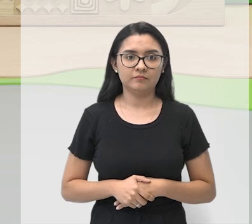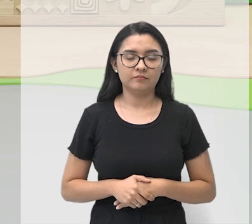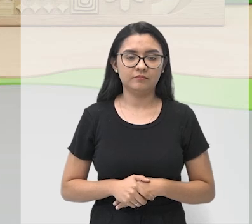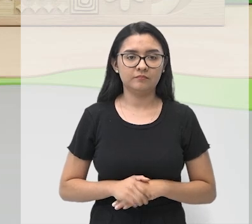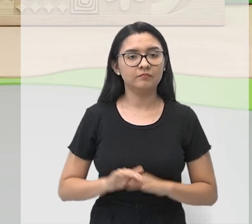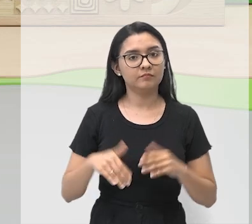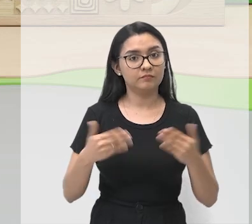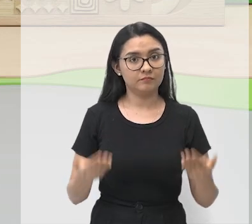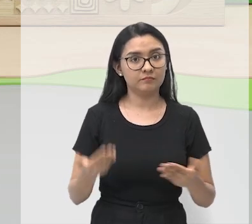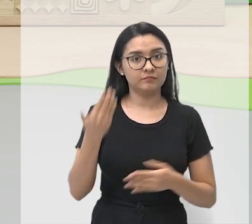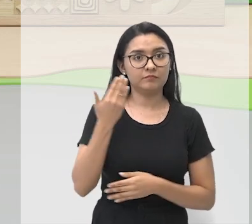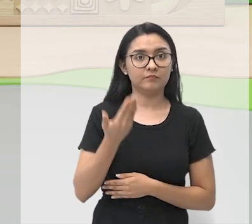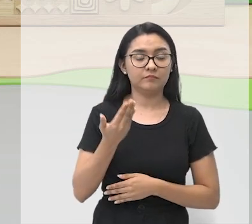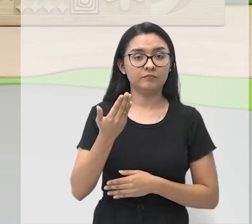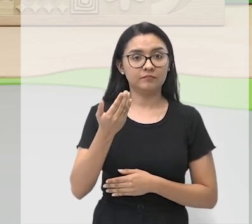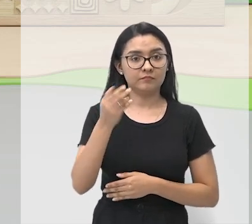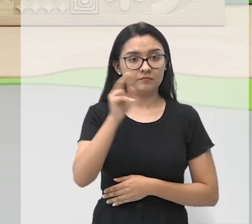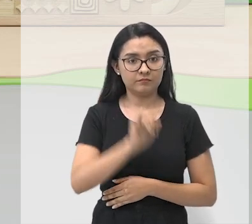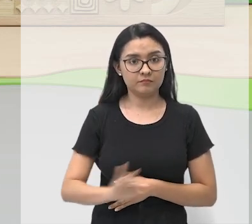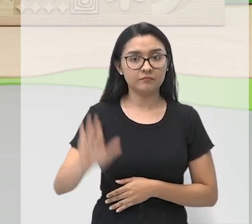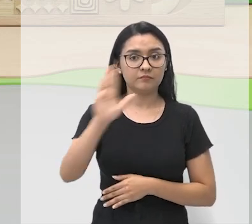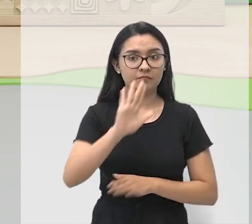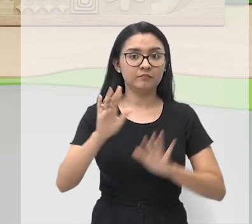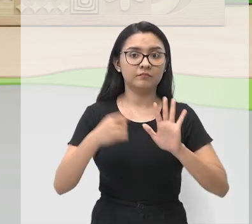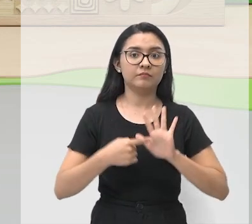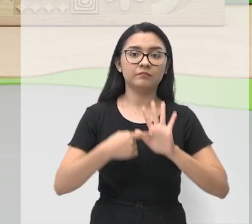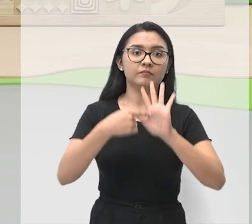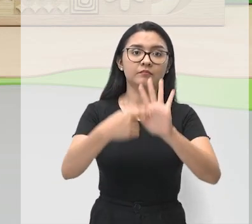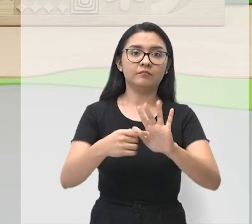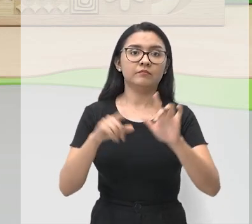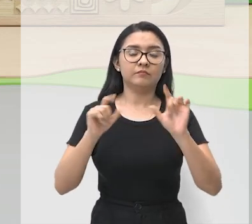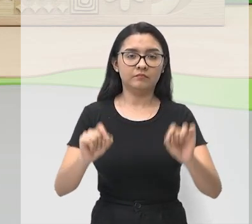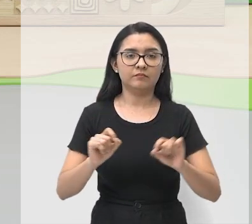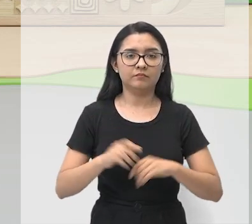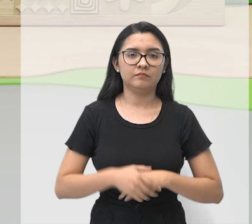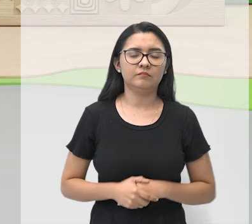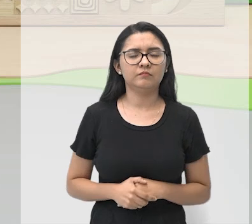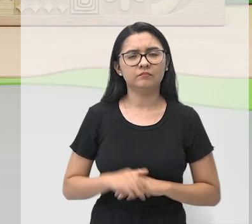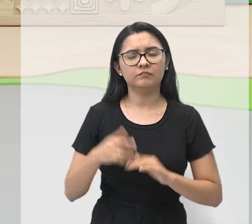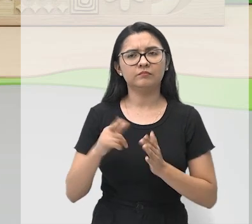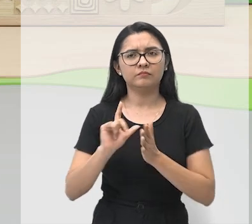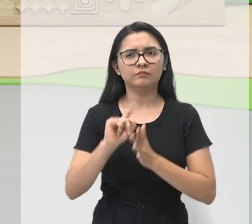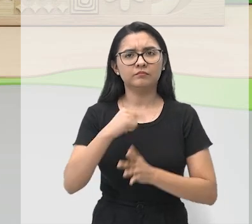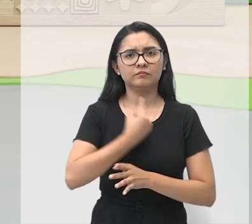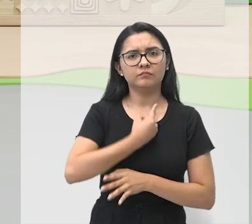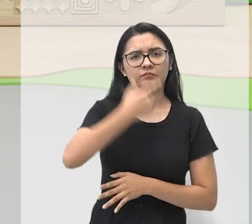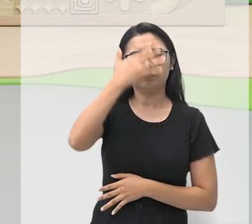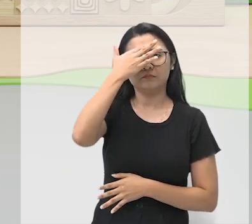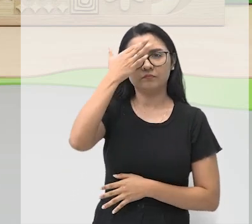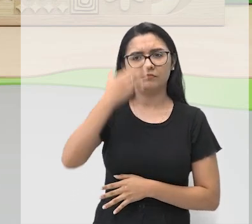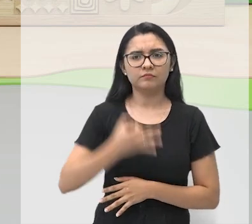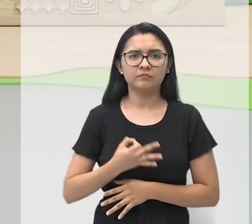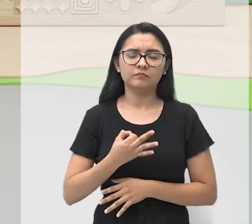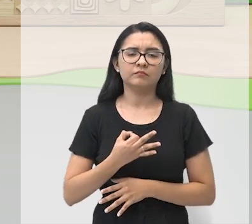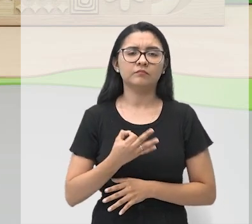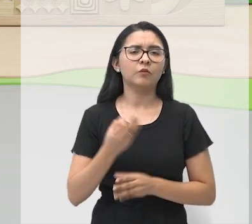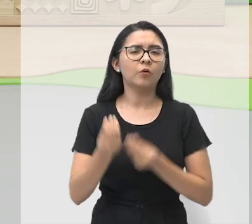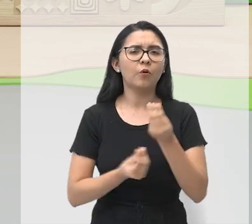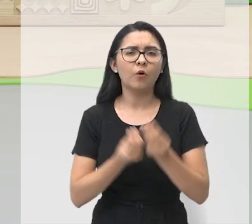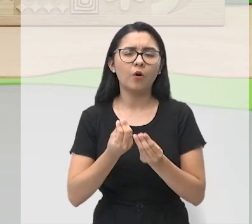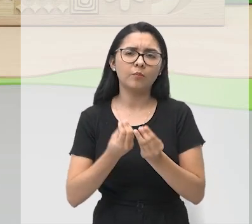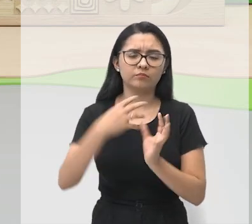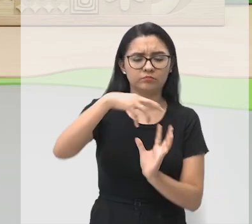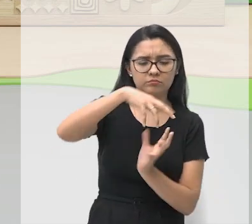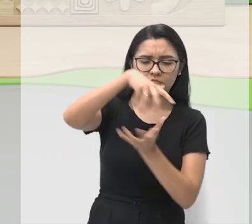Estamos vendo aqui nessa imagem, certo? O que? Antes de entendermos a formação da